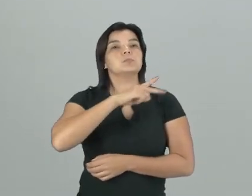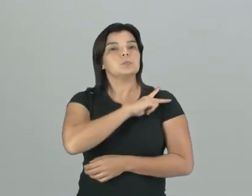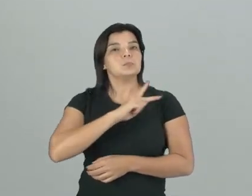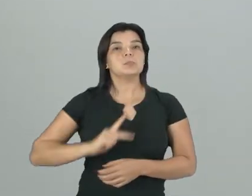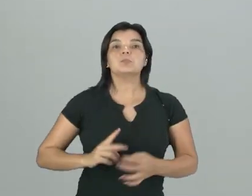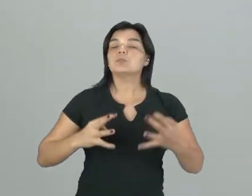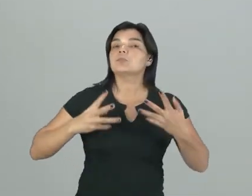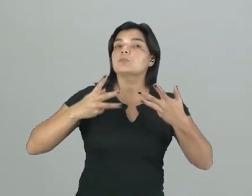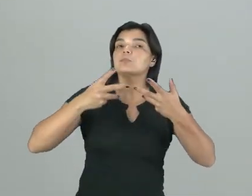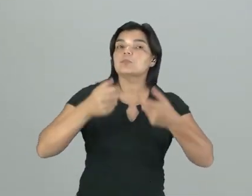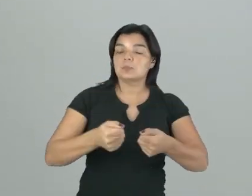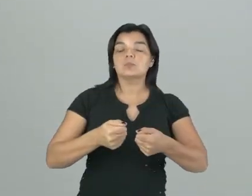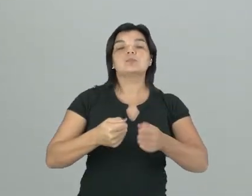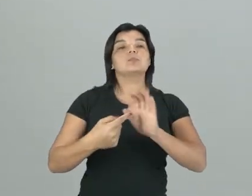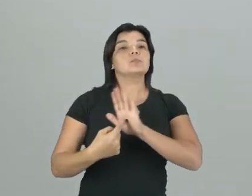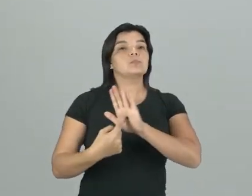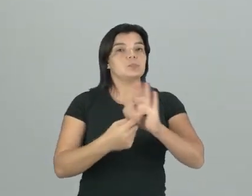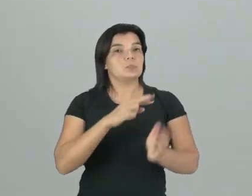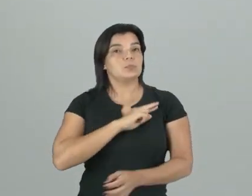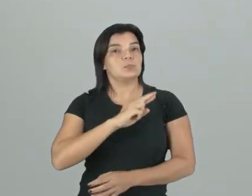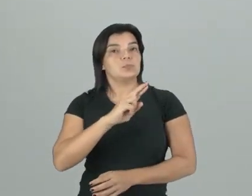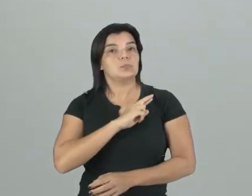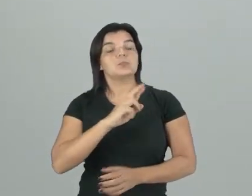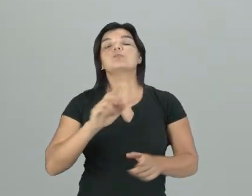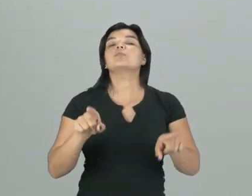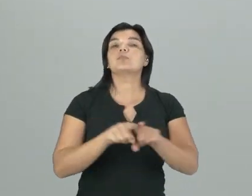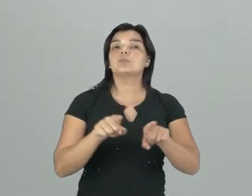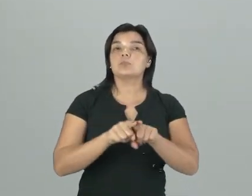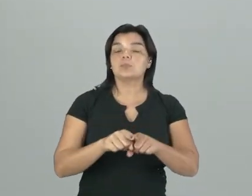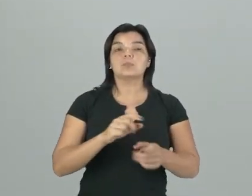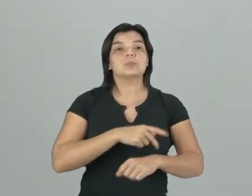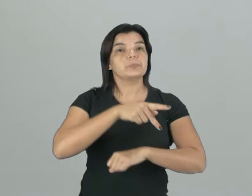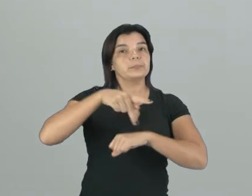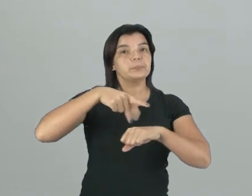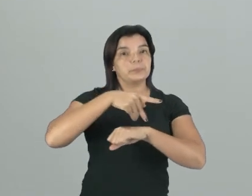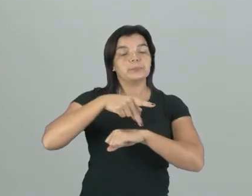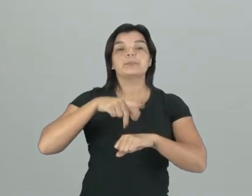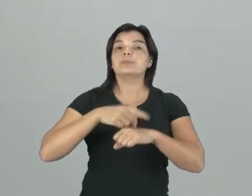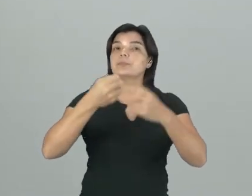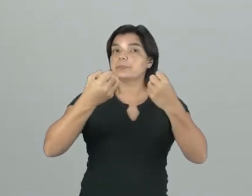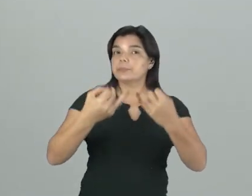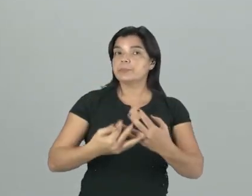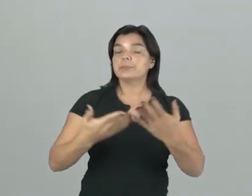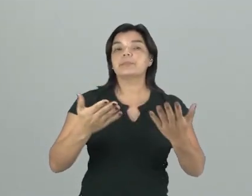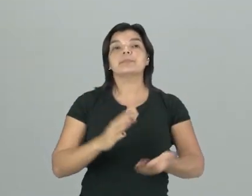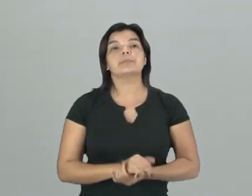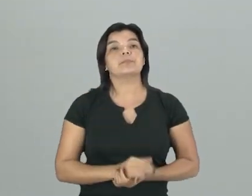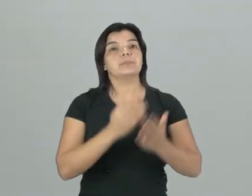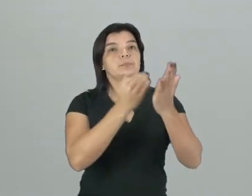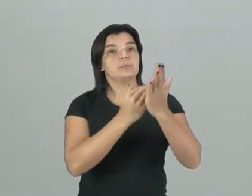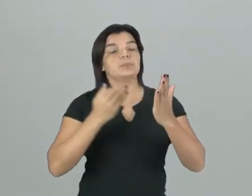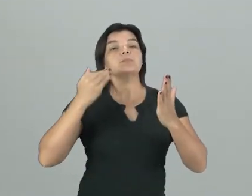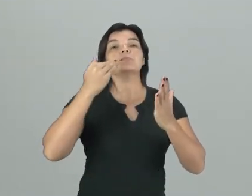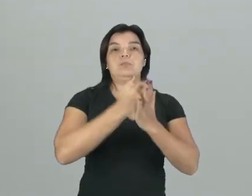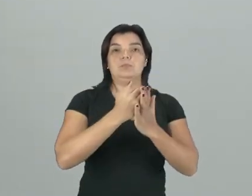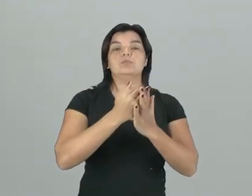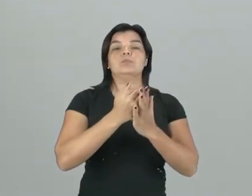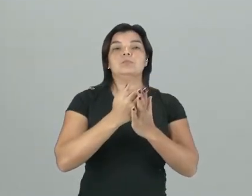parlamento com representante de todos os membros dessas nações. Esse é o que está dizendo aí, uma